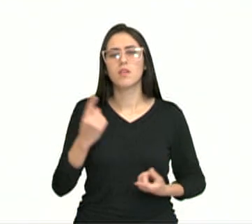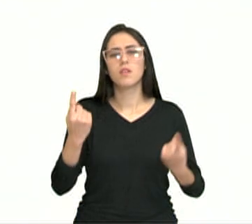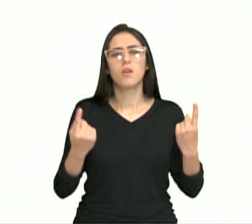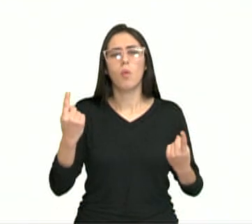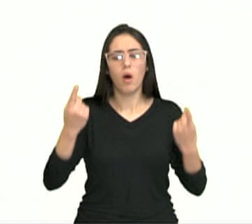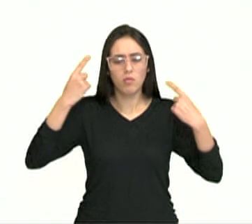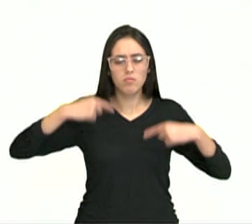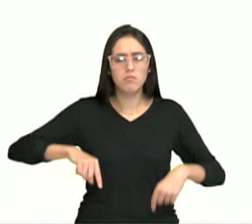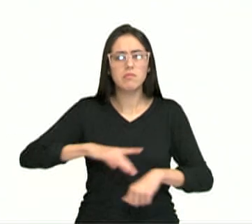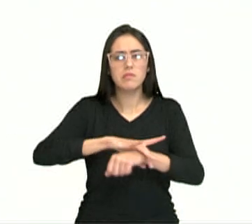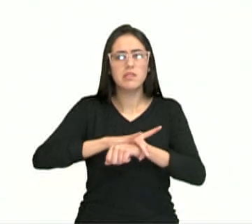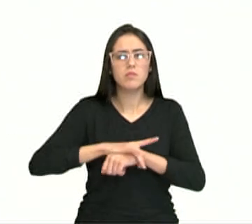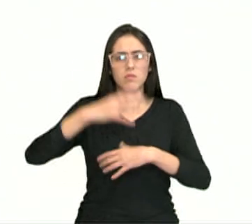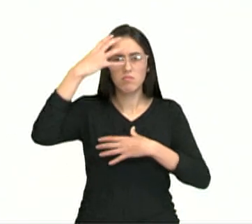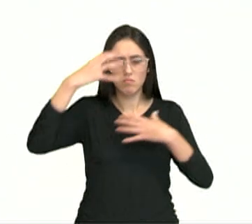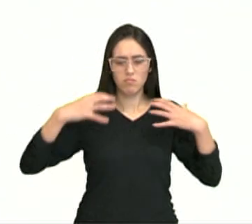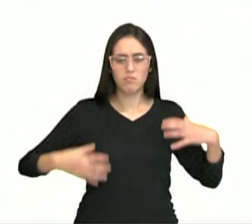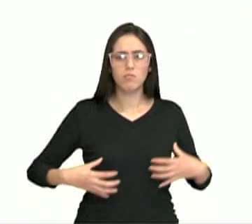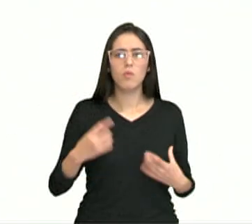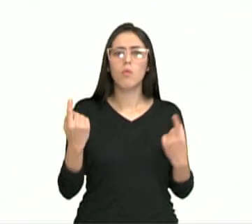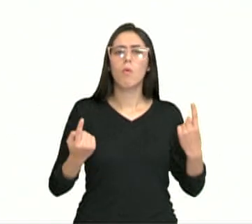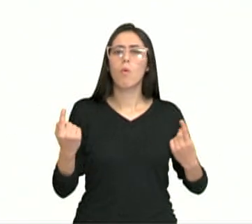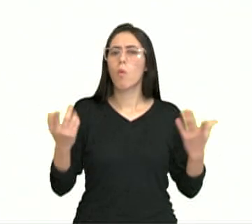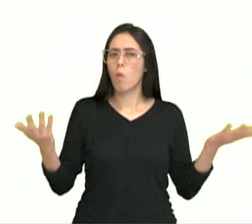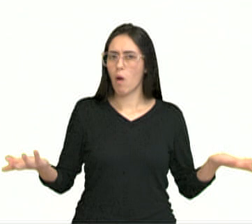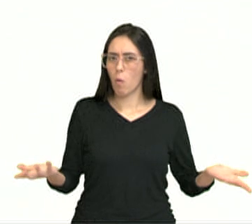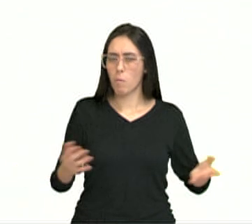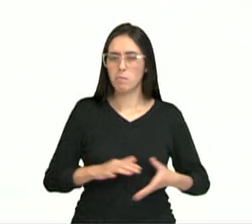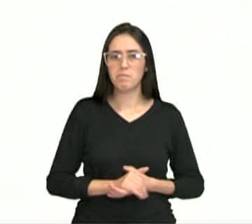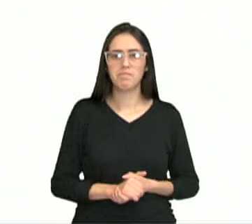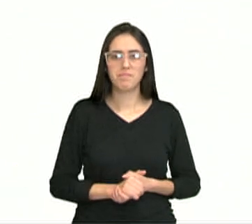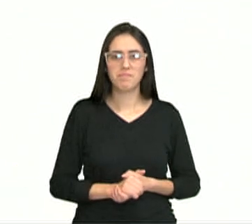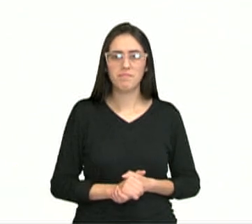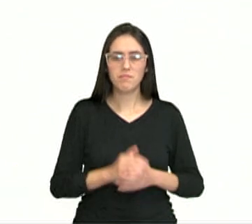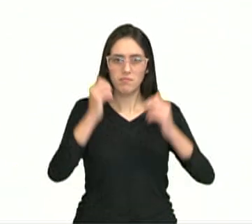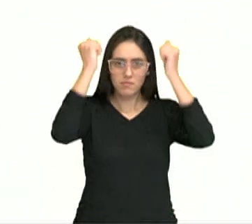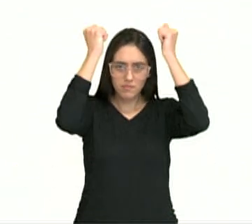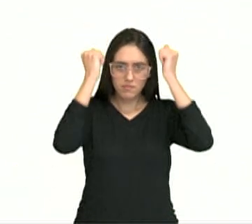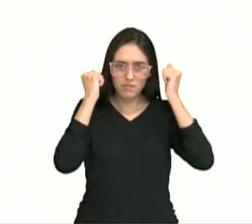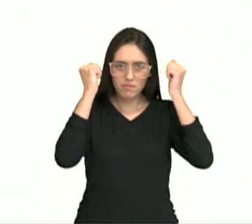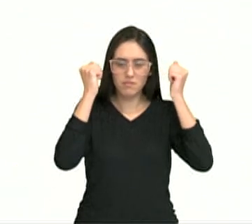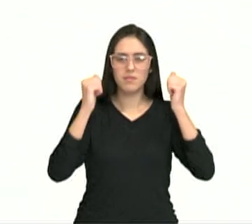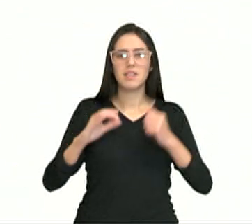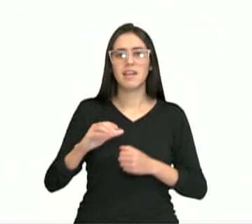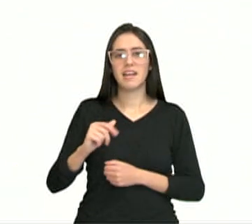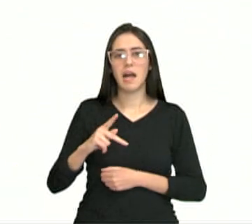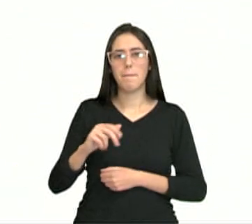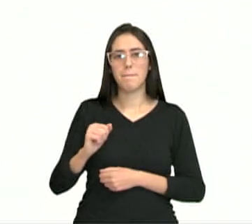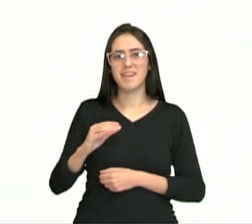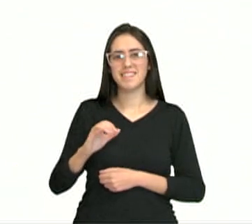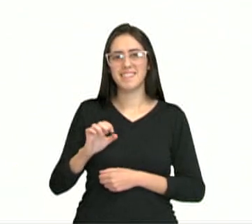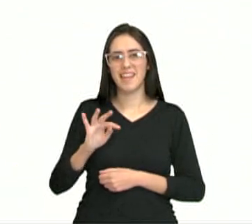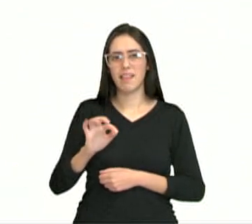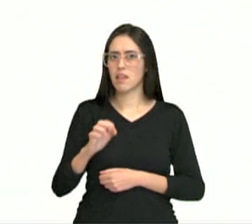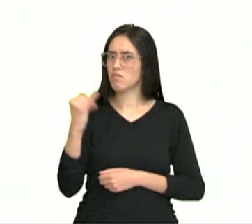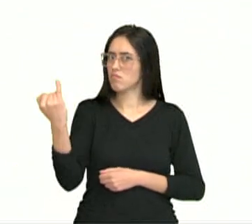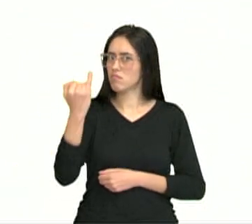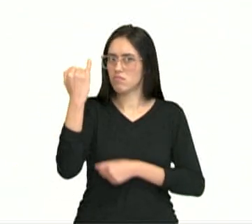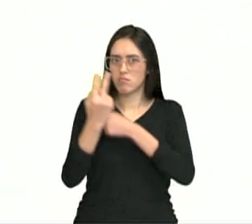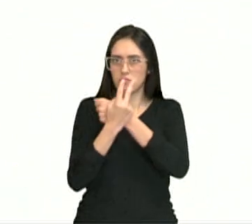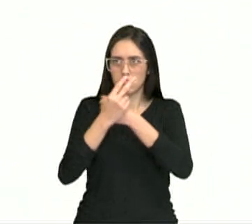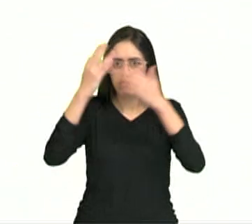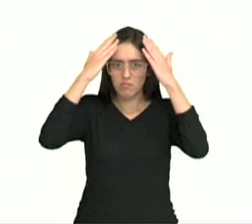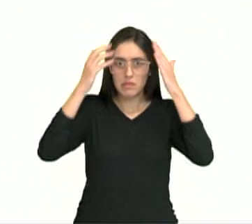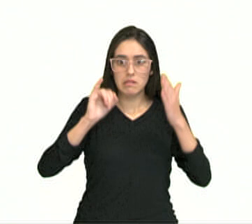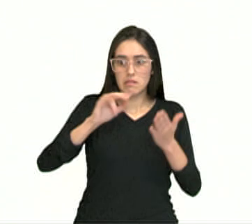equipamentos, então, que podem ser usados durante a prática do mountain bike? Os capacetes, muito importantes para a proteção, ali uma